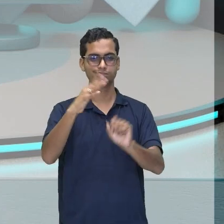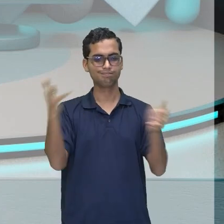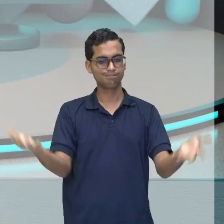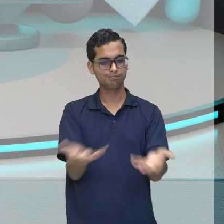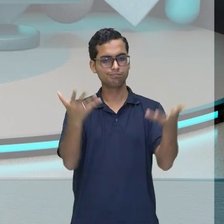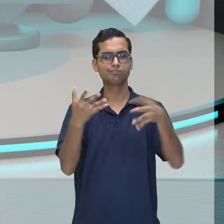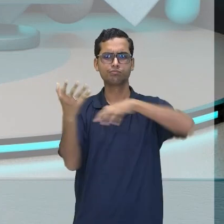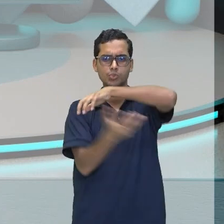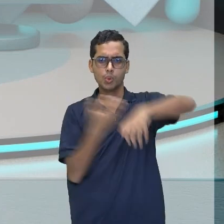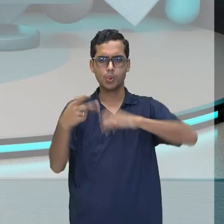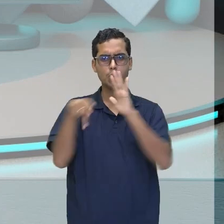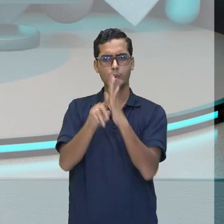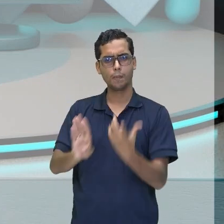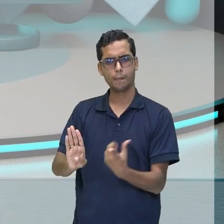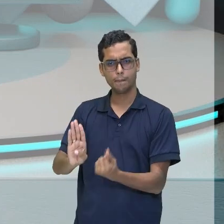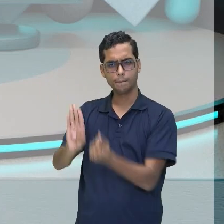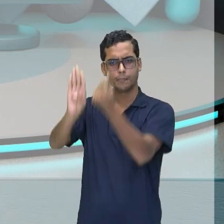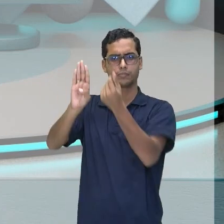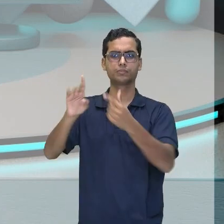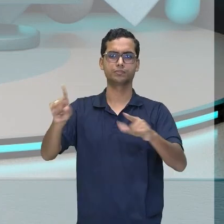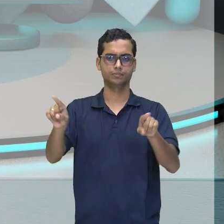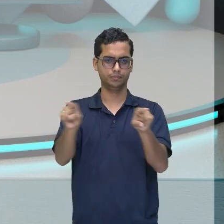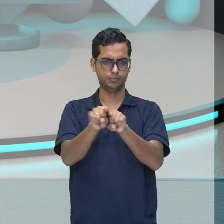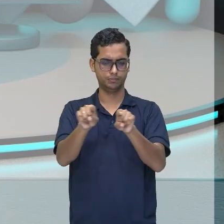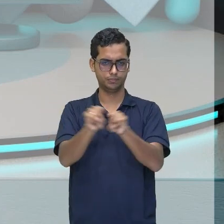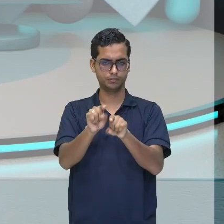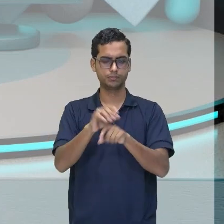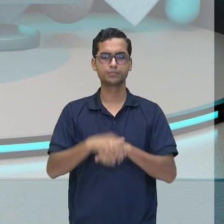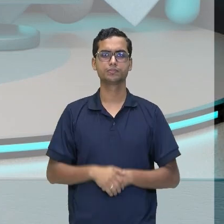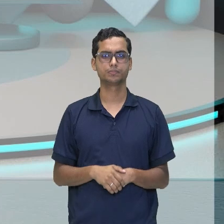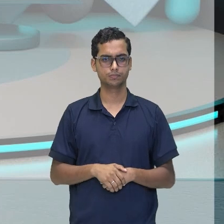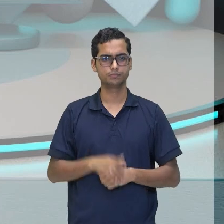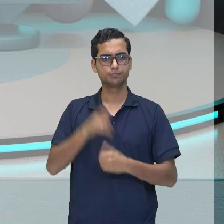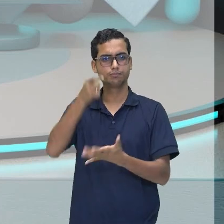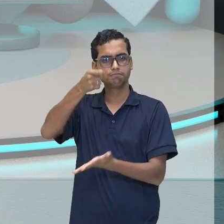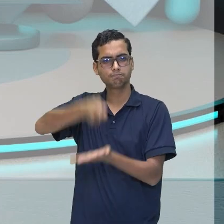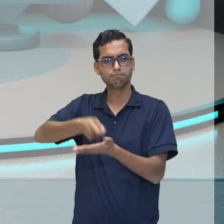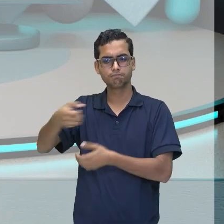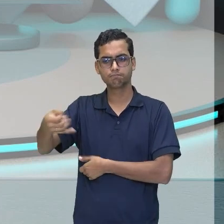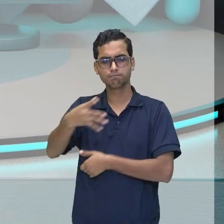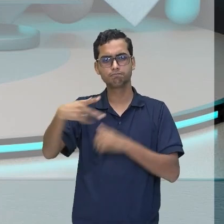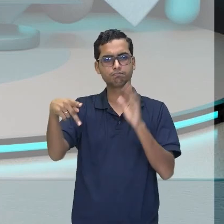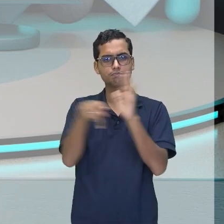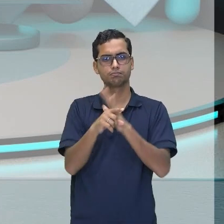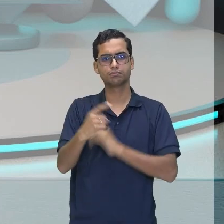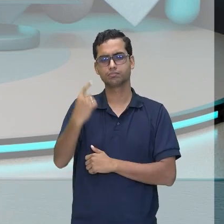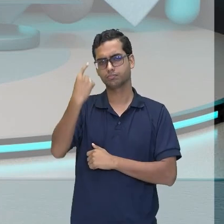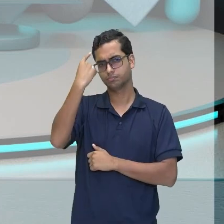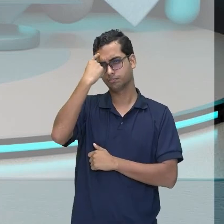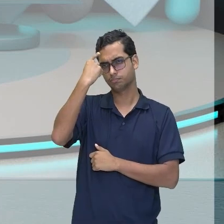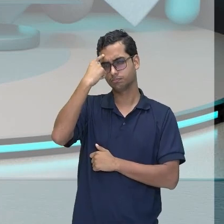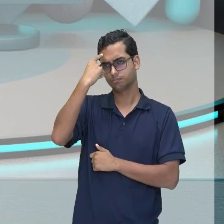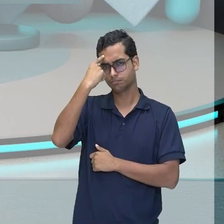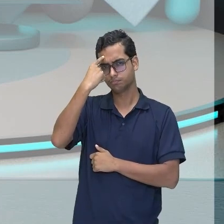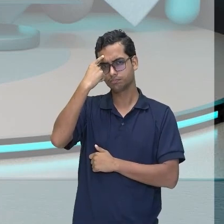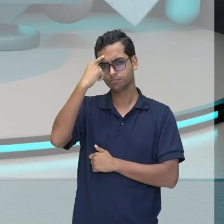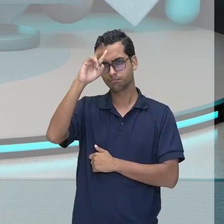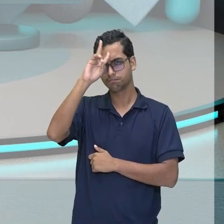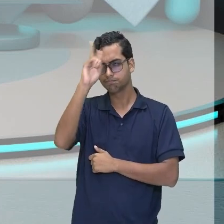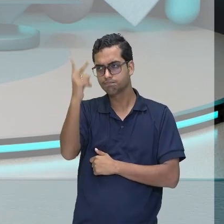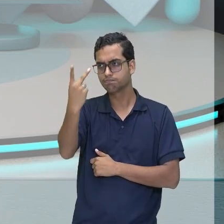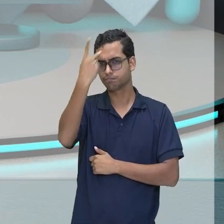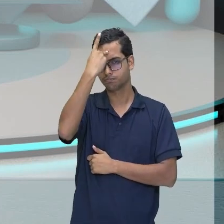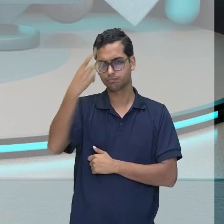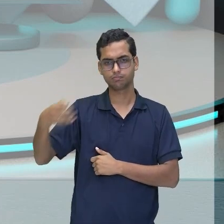revoluções burguesas, que, por sua vez, impuseram um novo paradigma no modo de vida dos